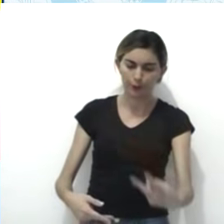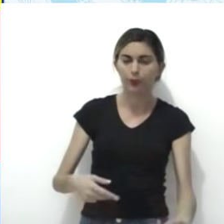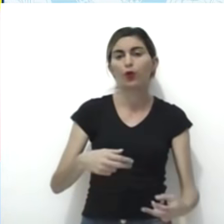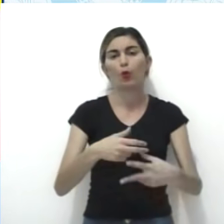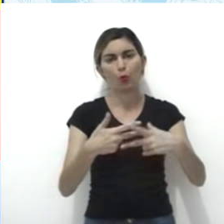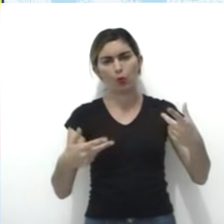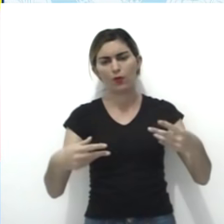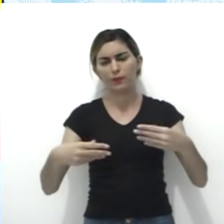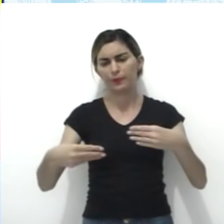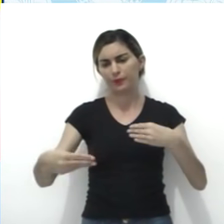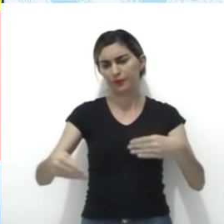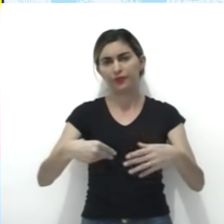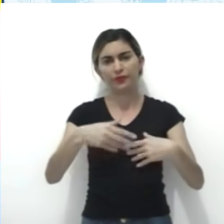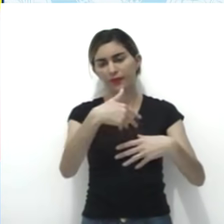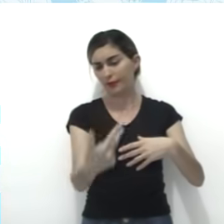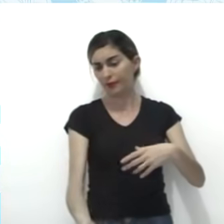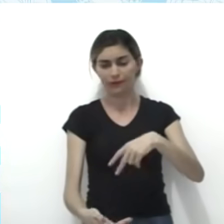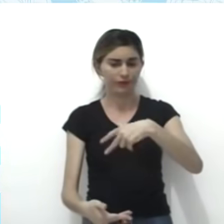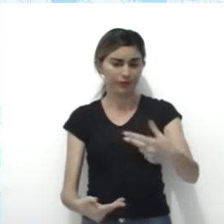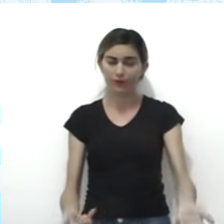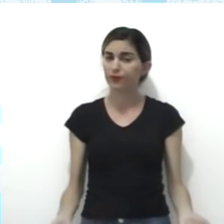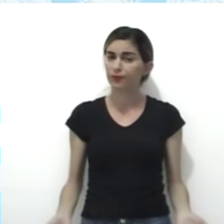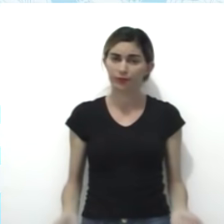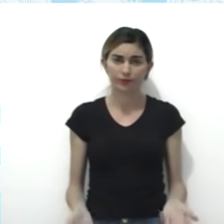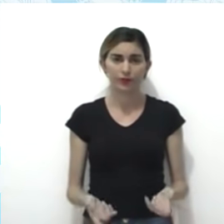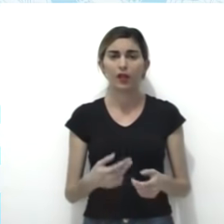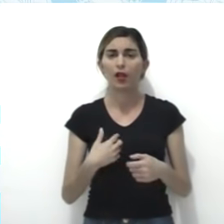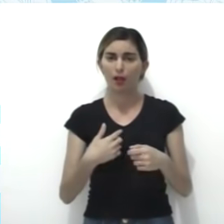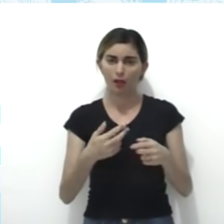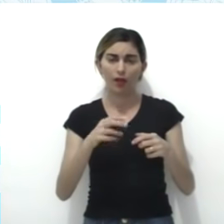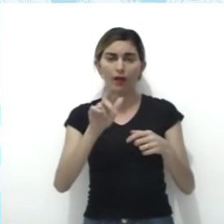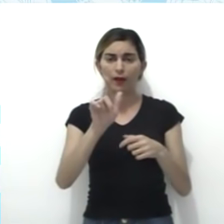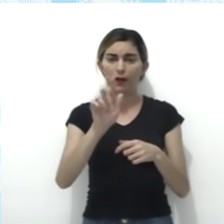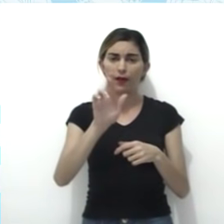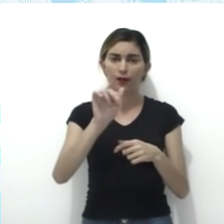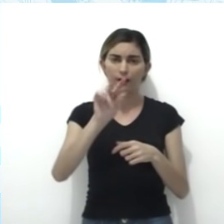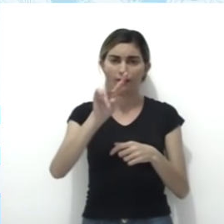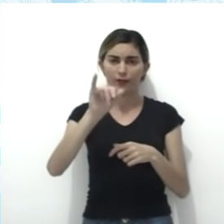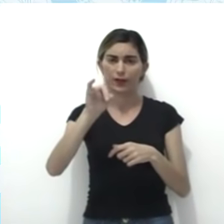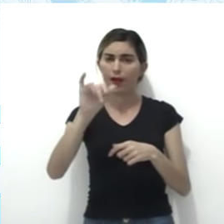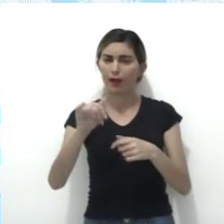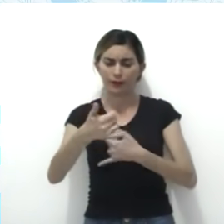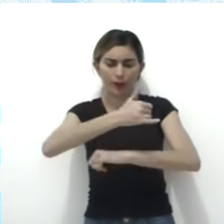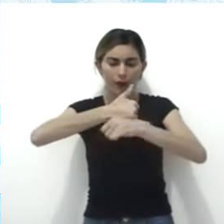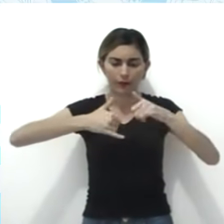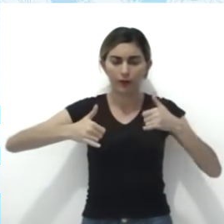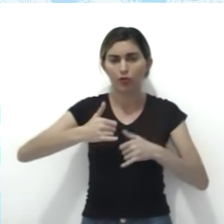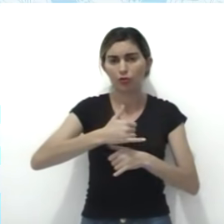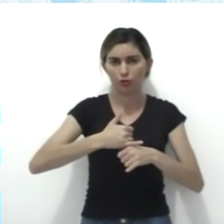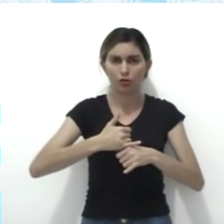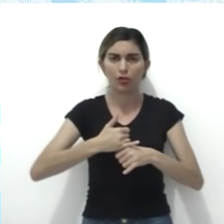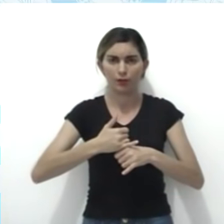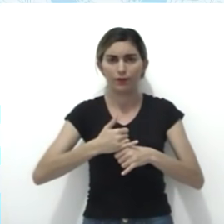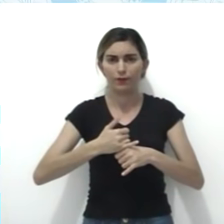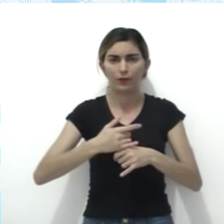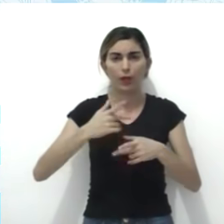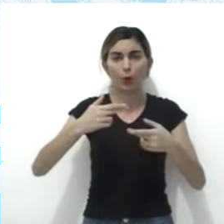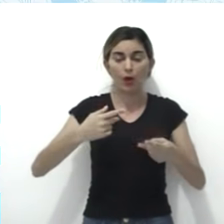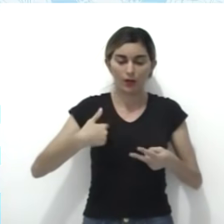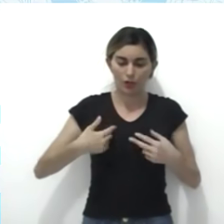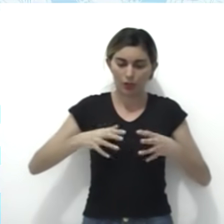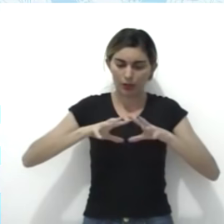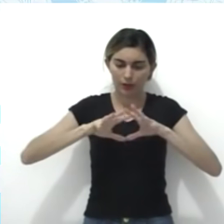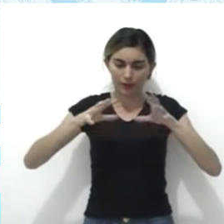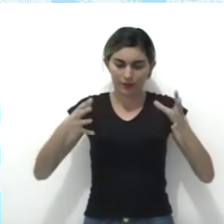caiam no chão quando estão bom então graça graças à força da gravidade nós não temos preso ao